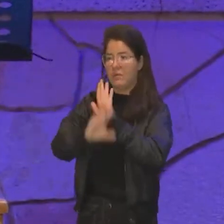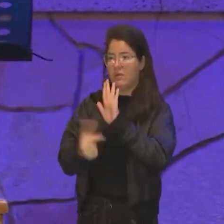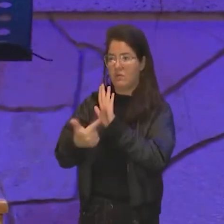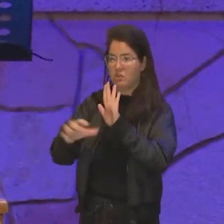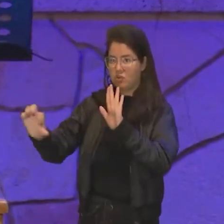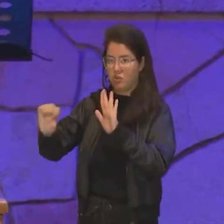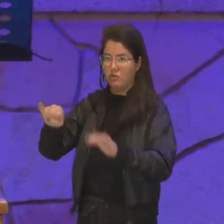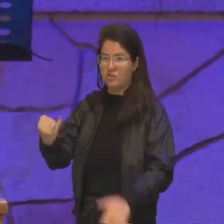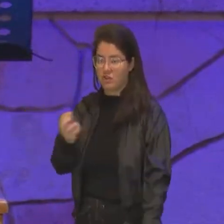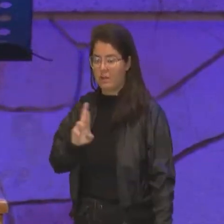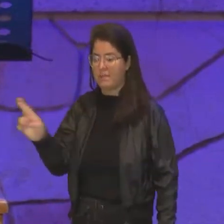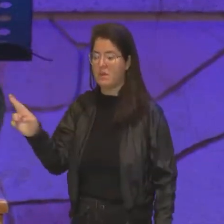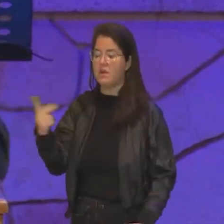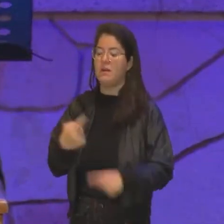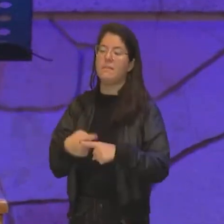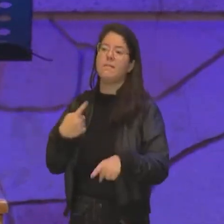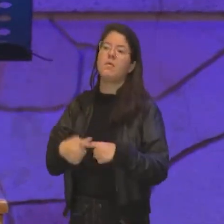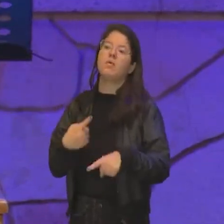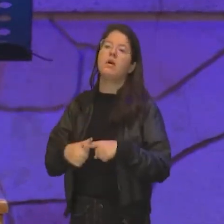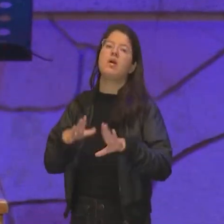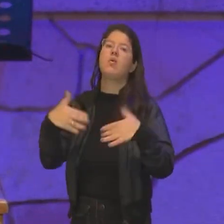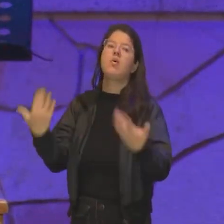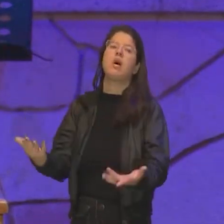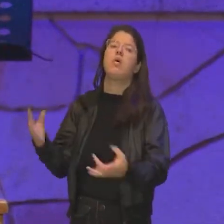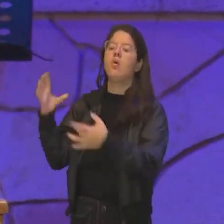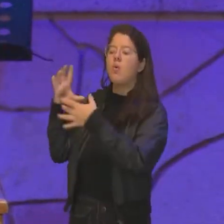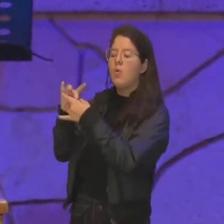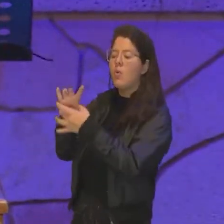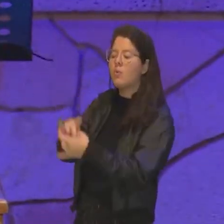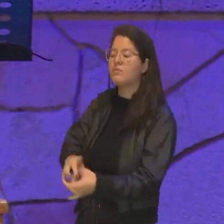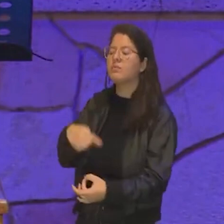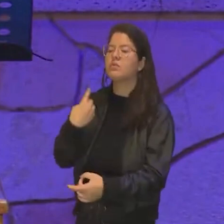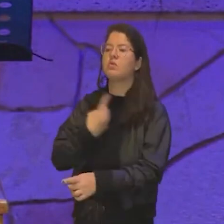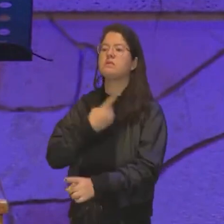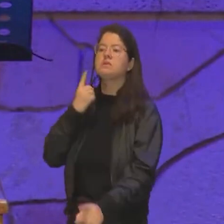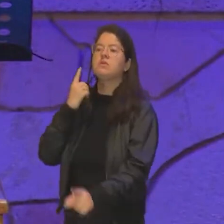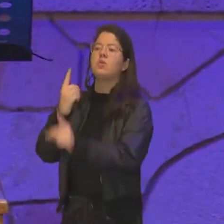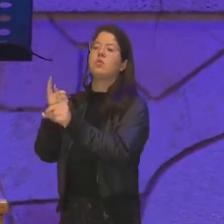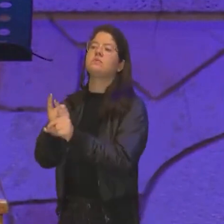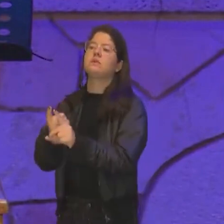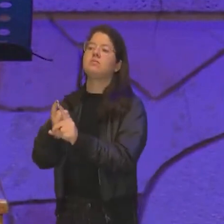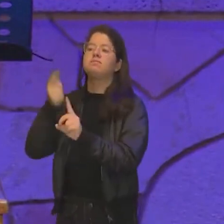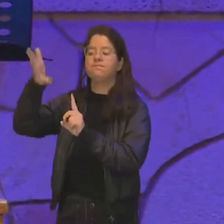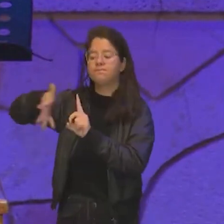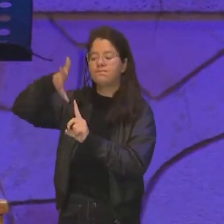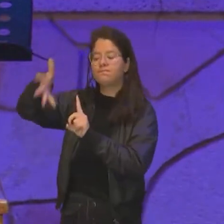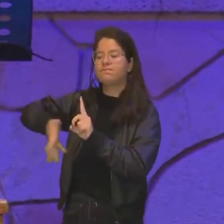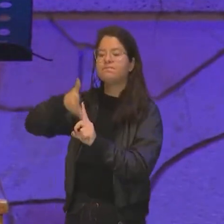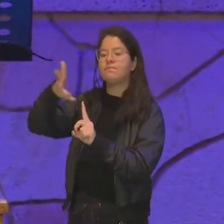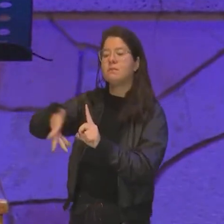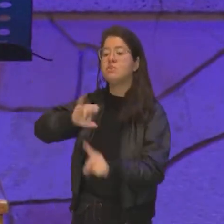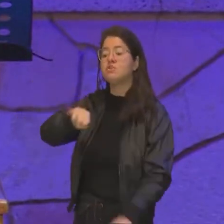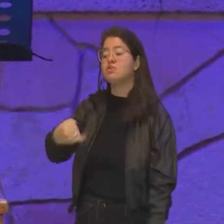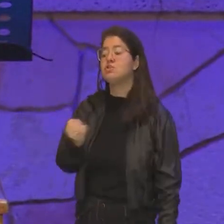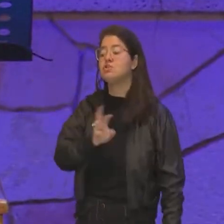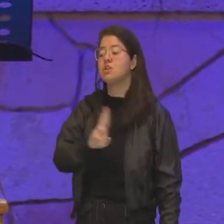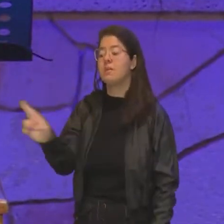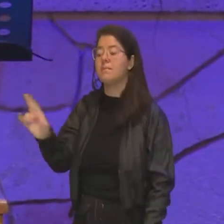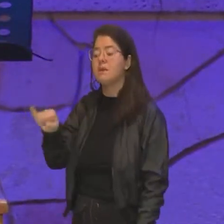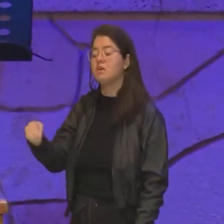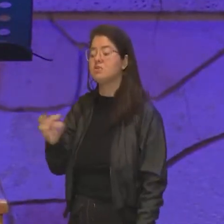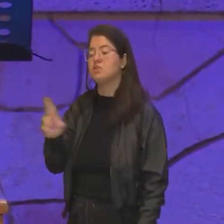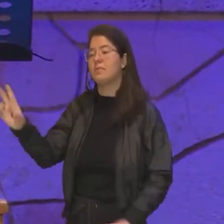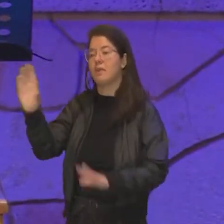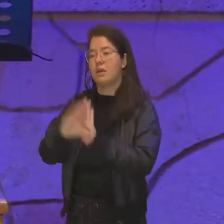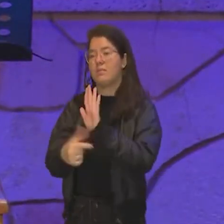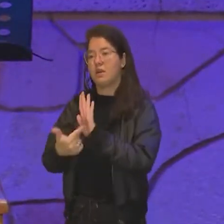Jeremias, porque em que contexto nós encontramos esta fala do profeta Jeremias? Jeremias